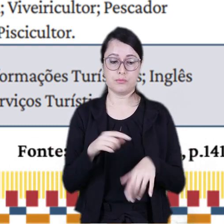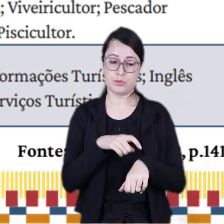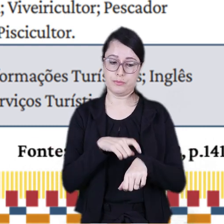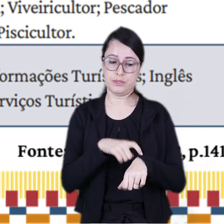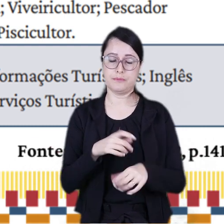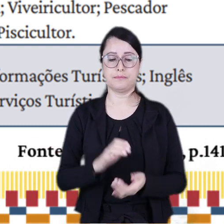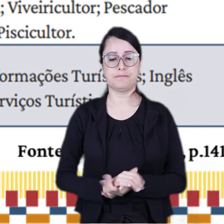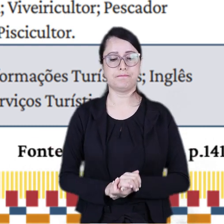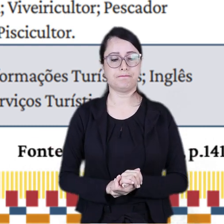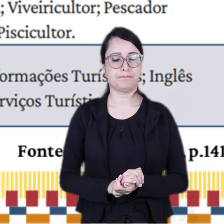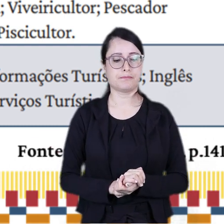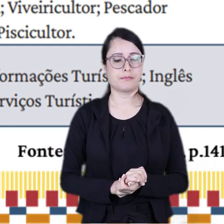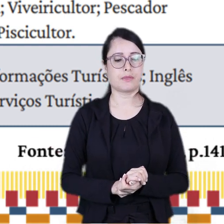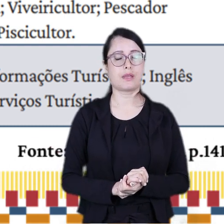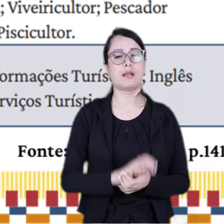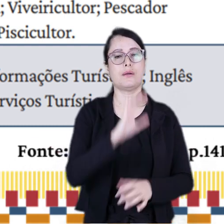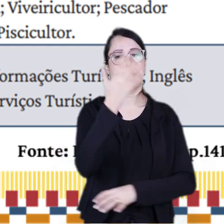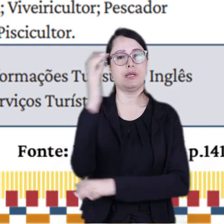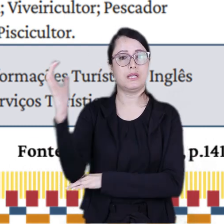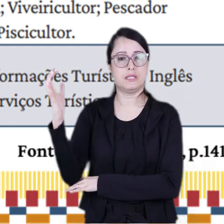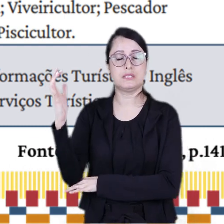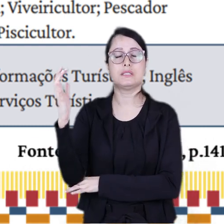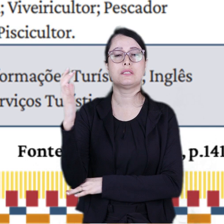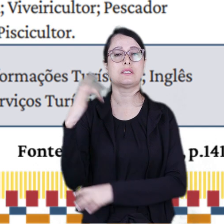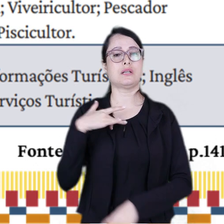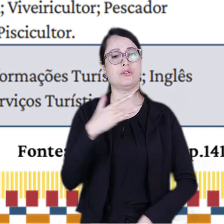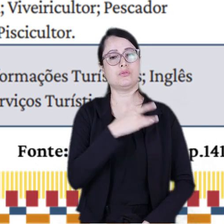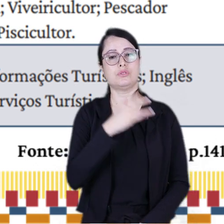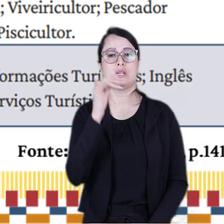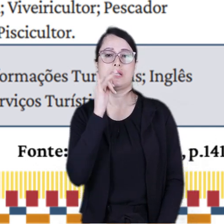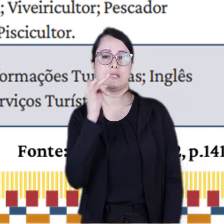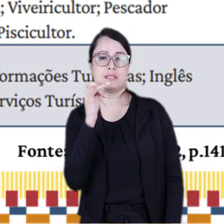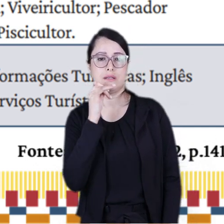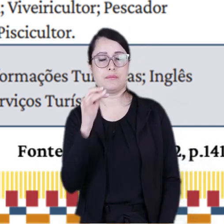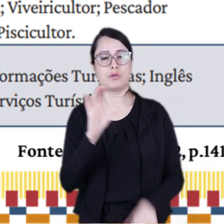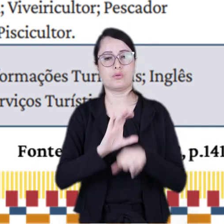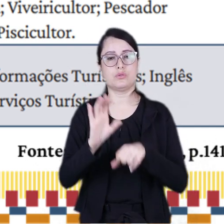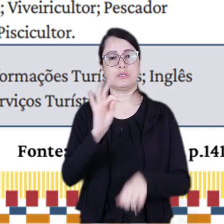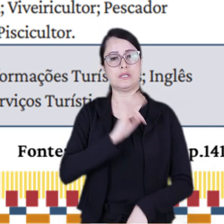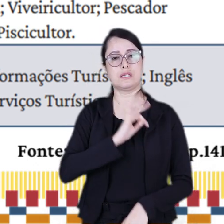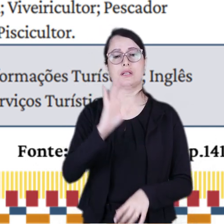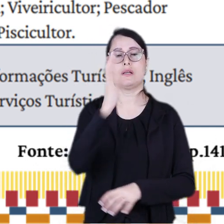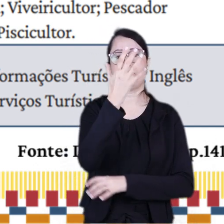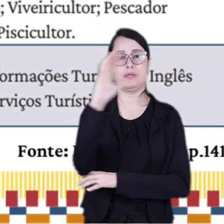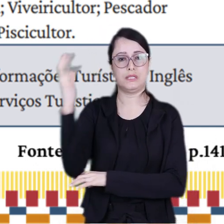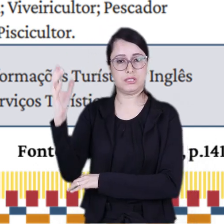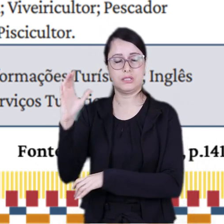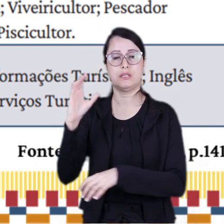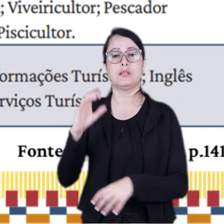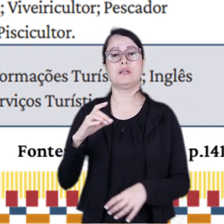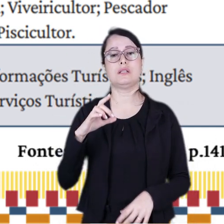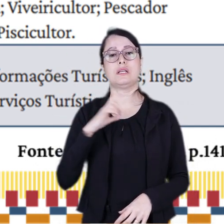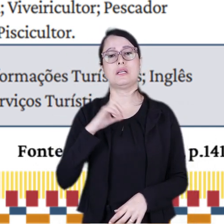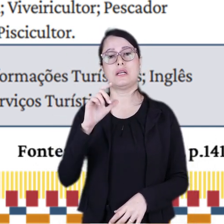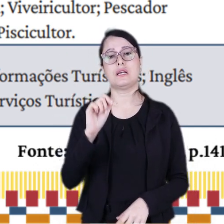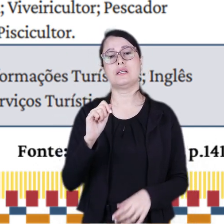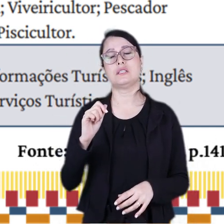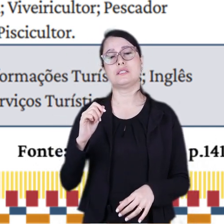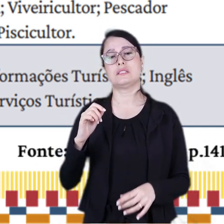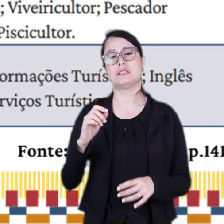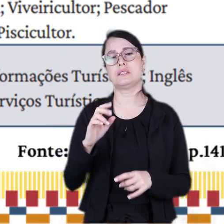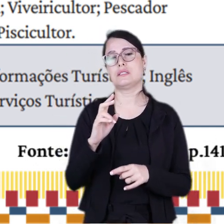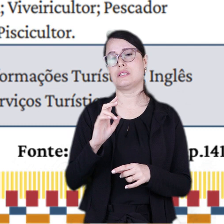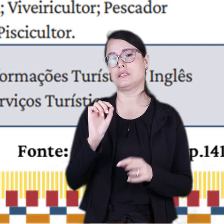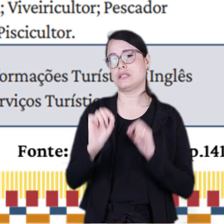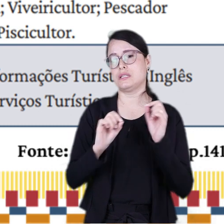de formação inicial e continuada fix que são aqueles que são mais práticos que nós podemos oferecer nesse momento então